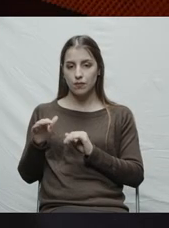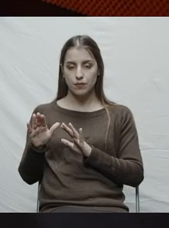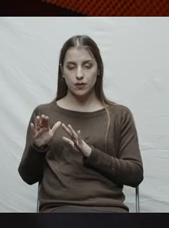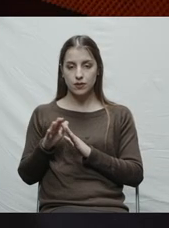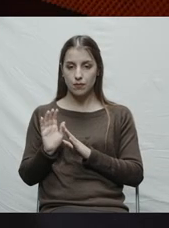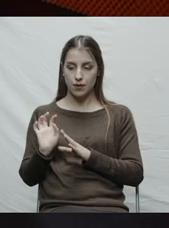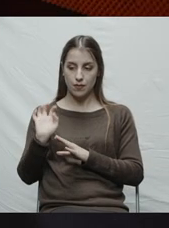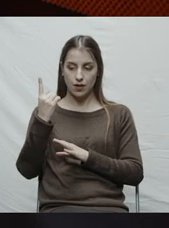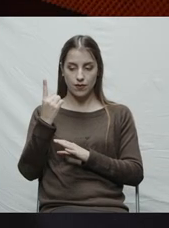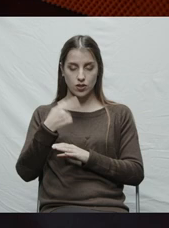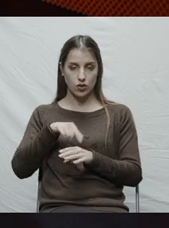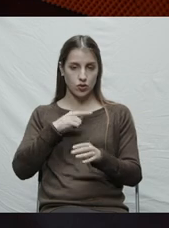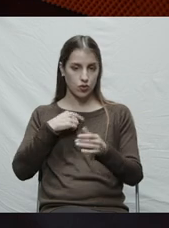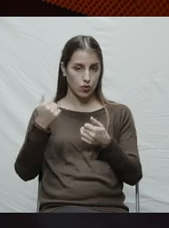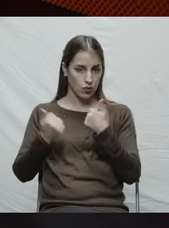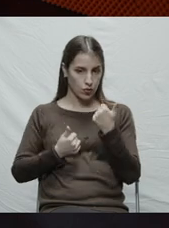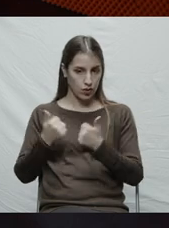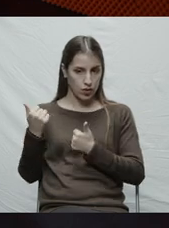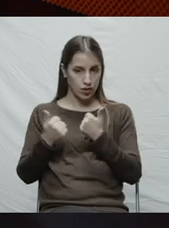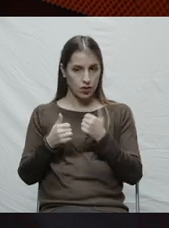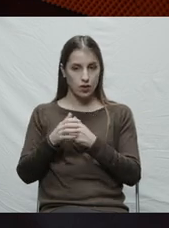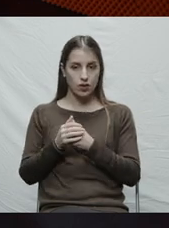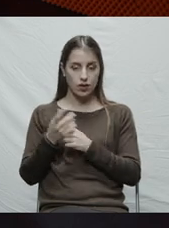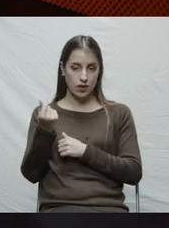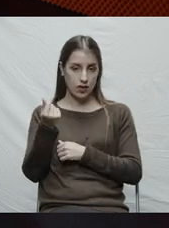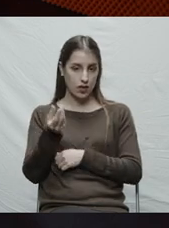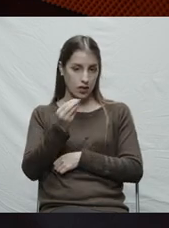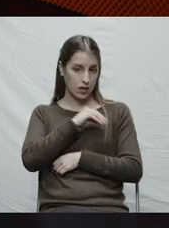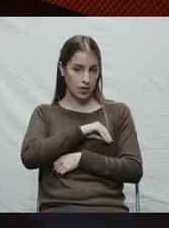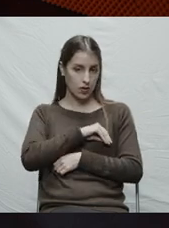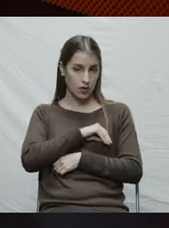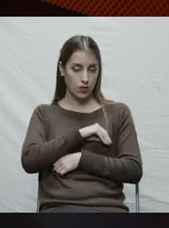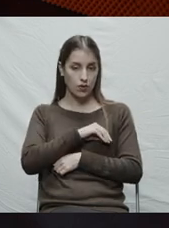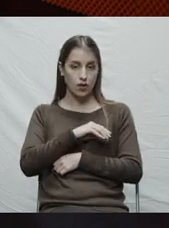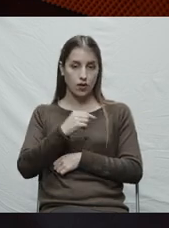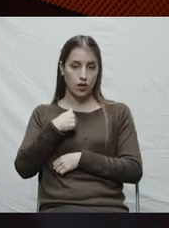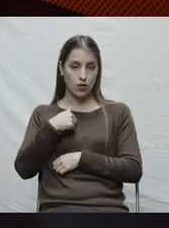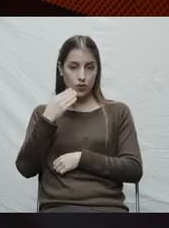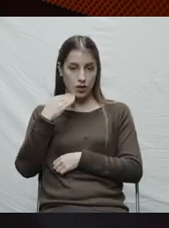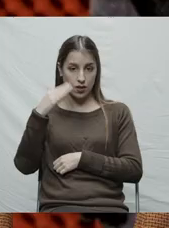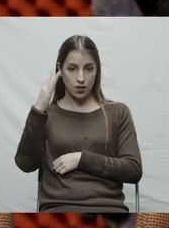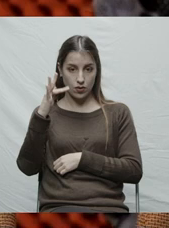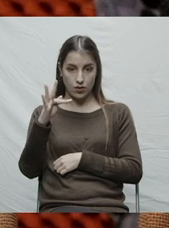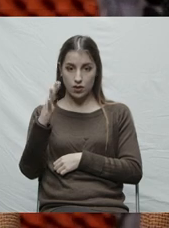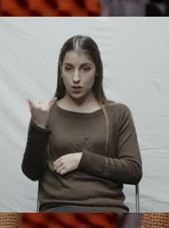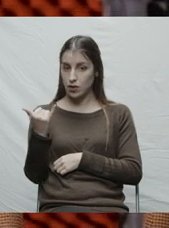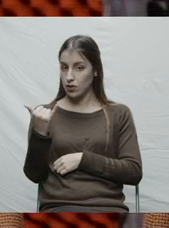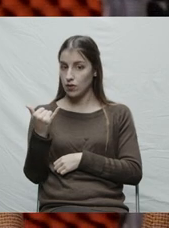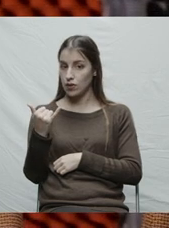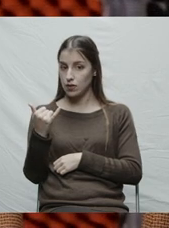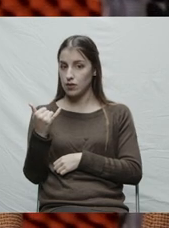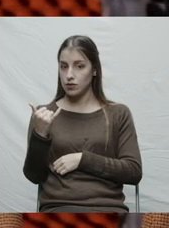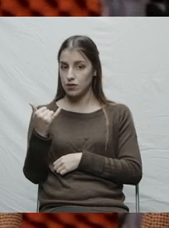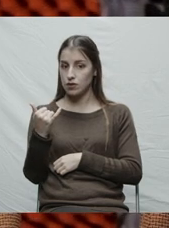Mas pensar assim, a primeira vez que nós concorremos a um subsídio da DG Arte, eu tinha 42 anos. Percebes?